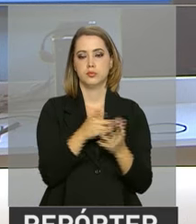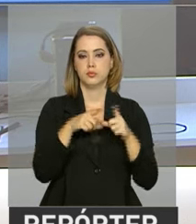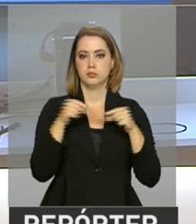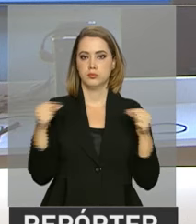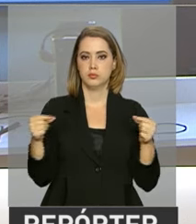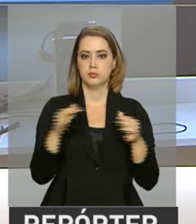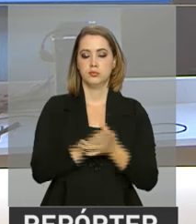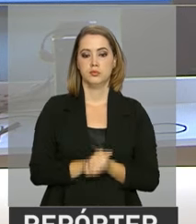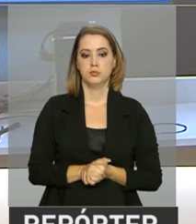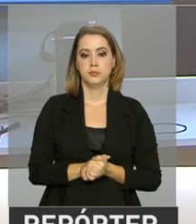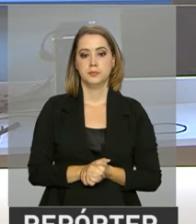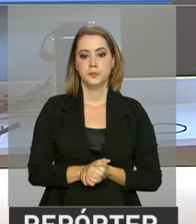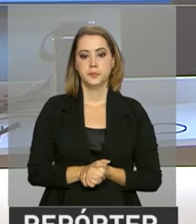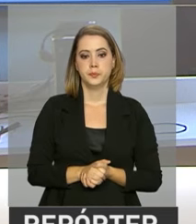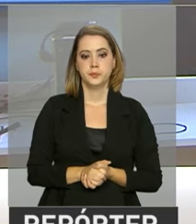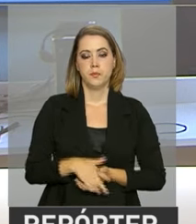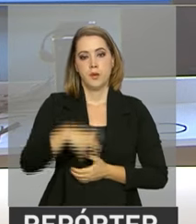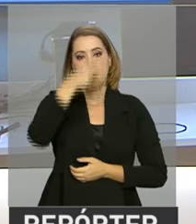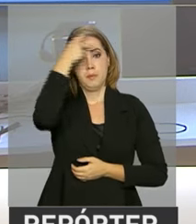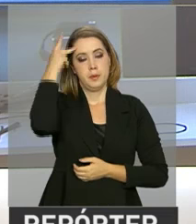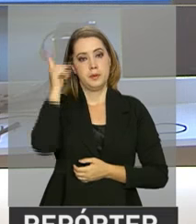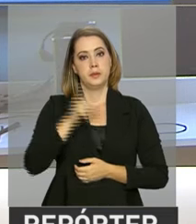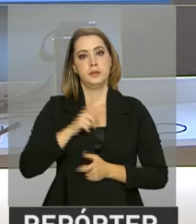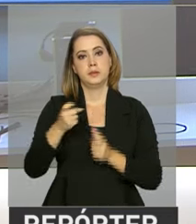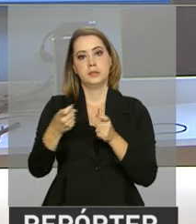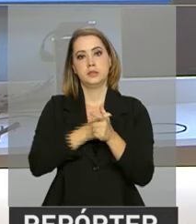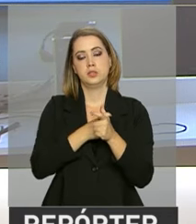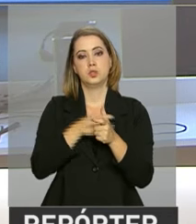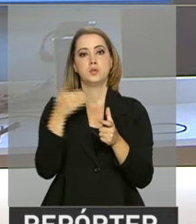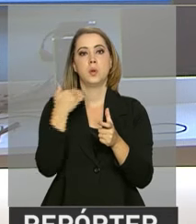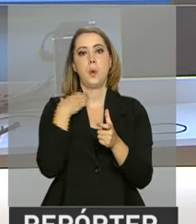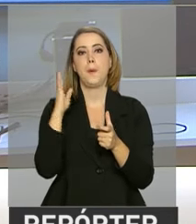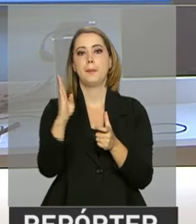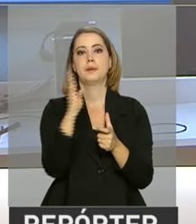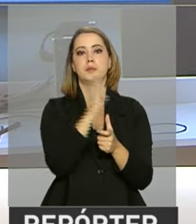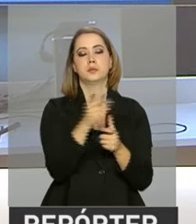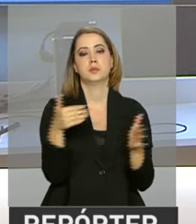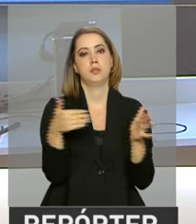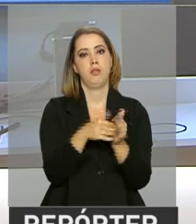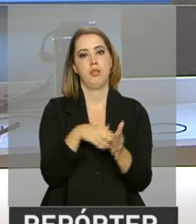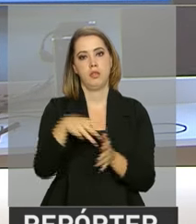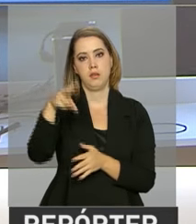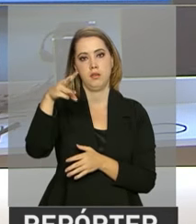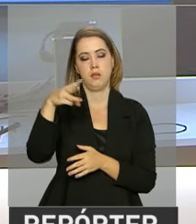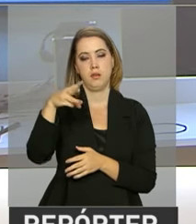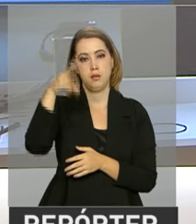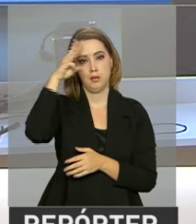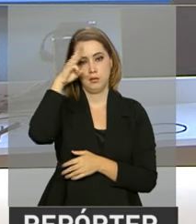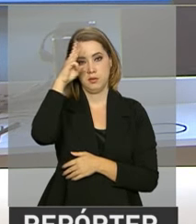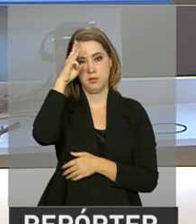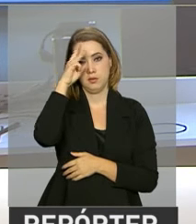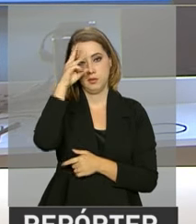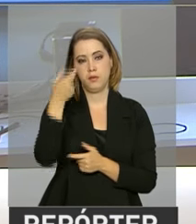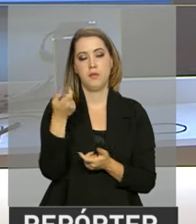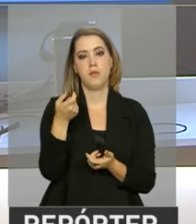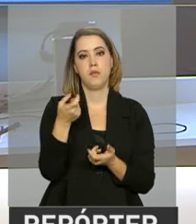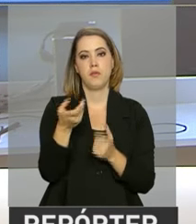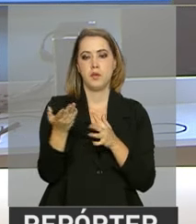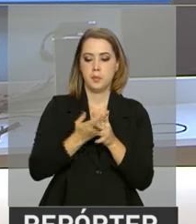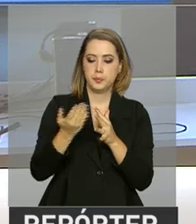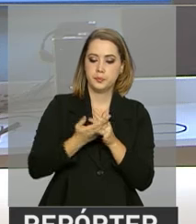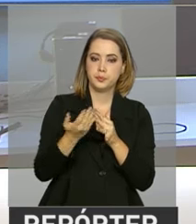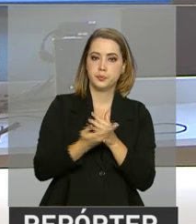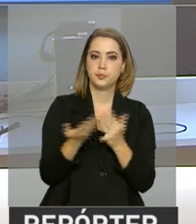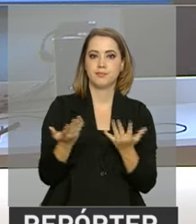dias e quem tem dívidas com o Banco do Brasil tem até a próxima terça-feira para renegociar os débitos os detalhes você confere na